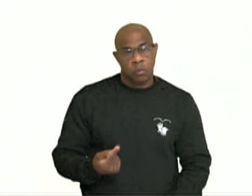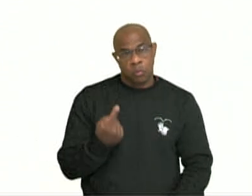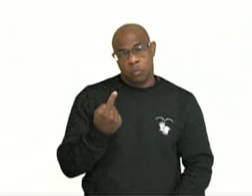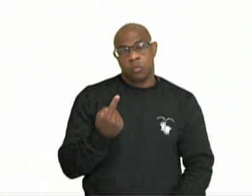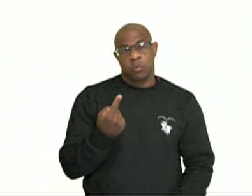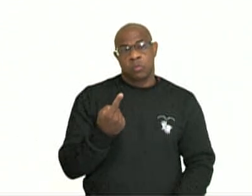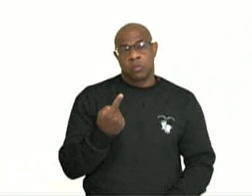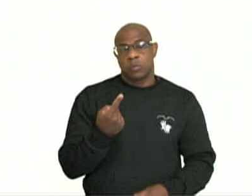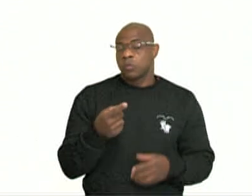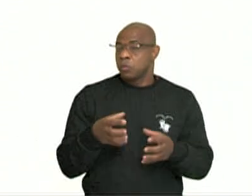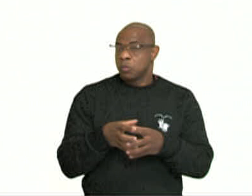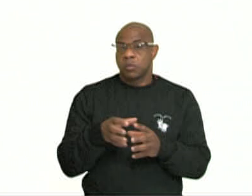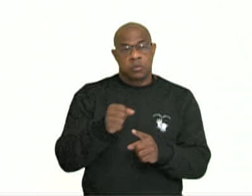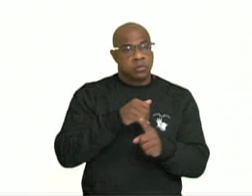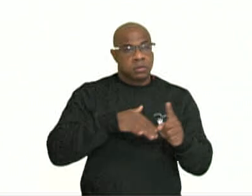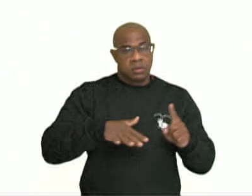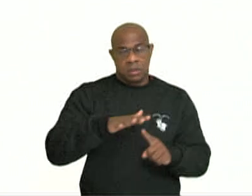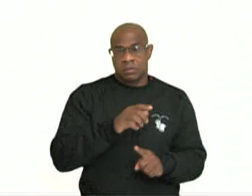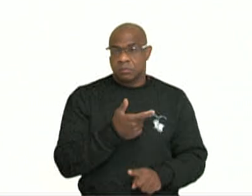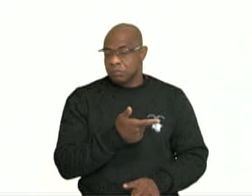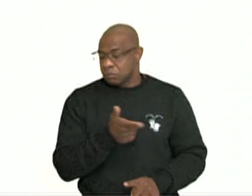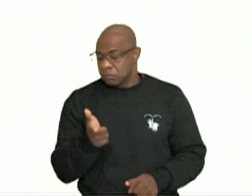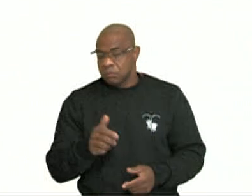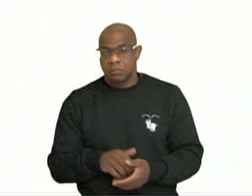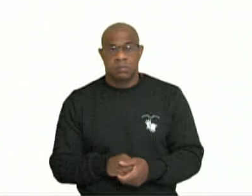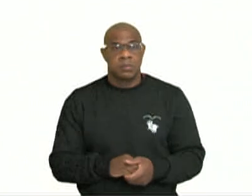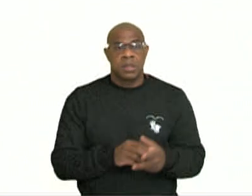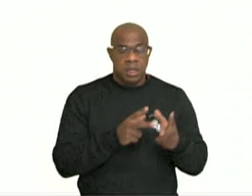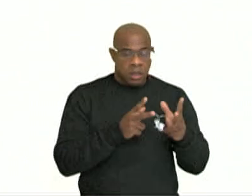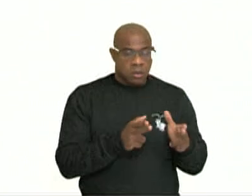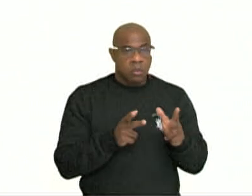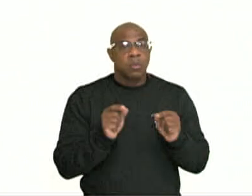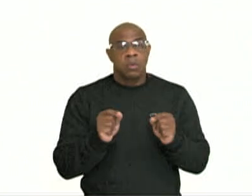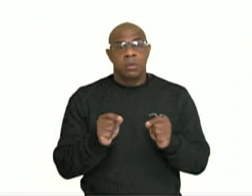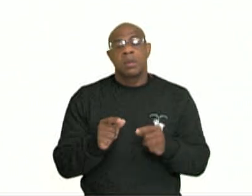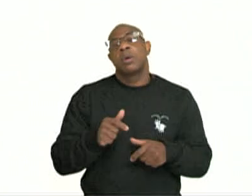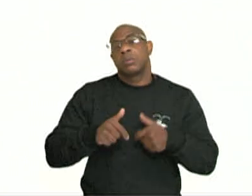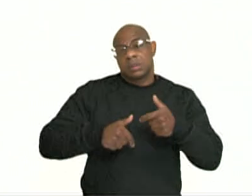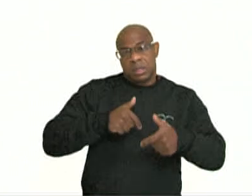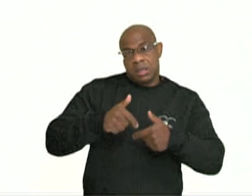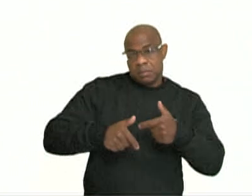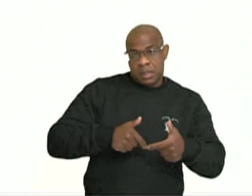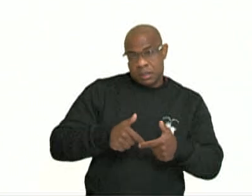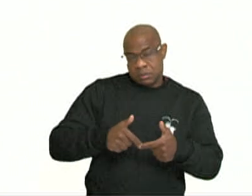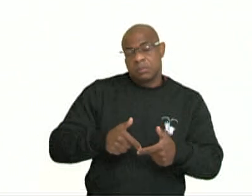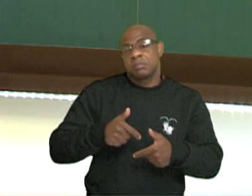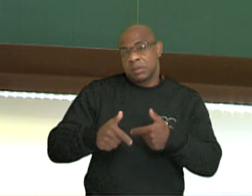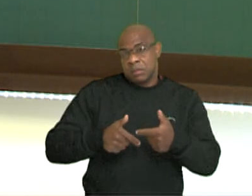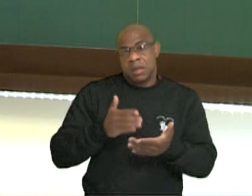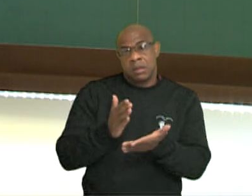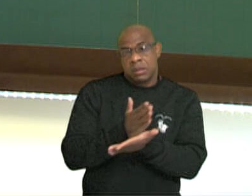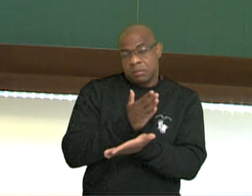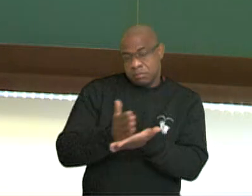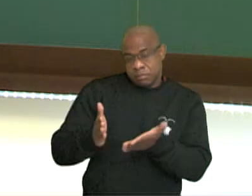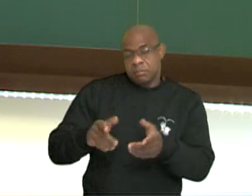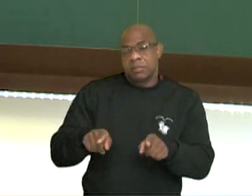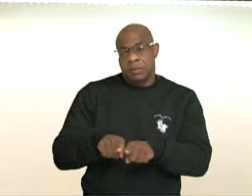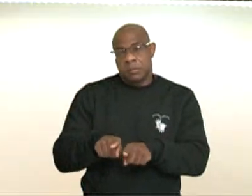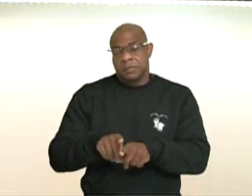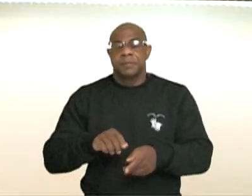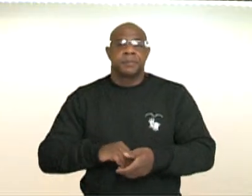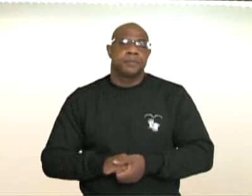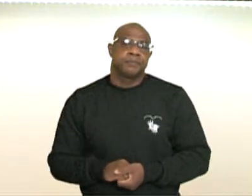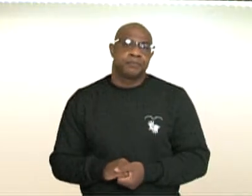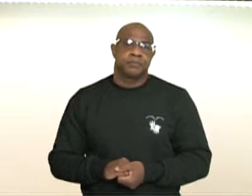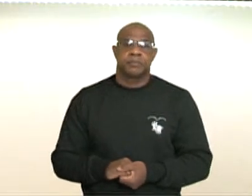desses povos. Porém, uma das semelhanças era a divisão do trabalho feita por sexo e idade. Fechamos aí, galera, do